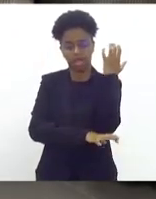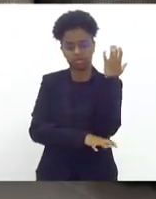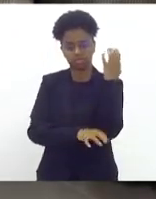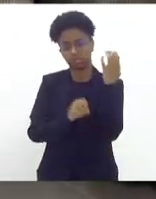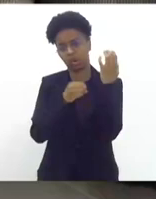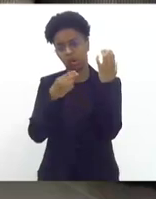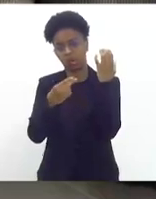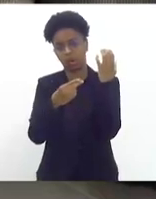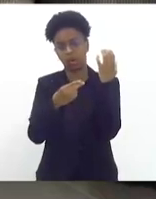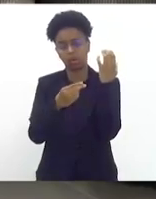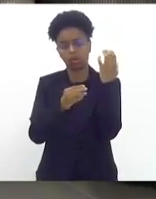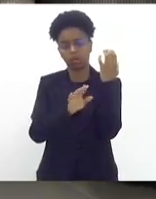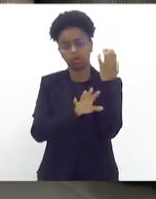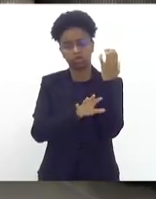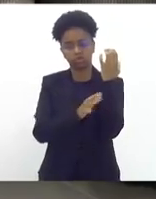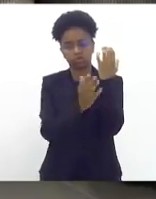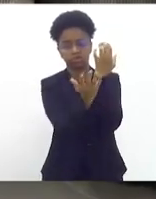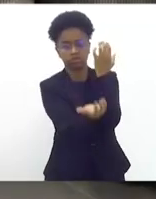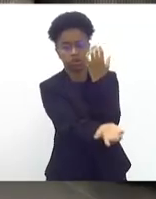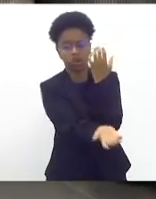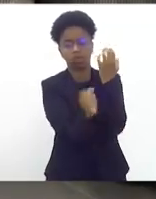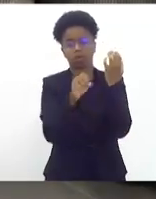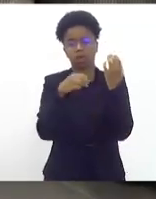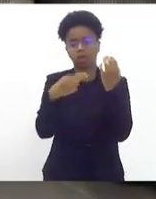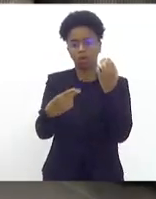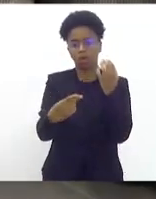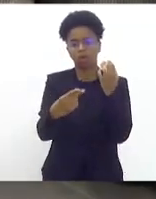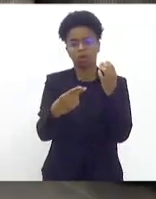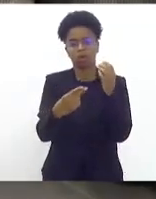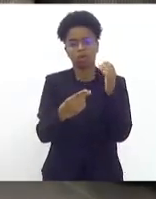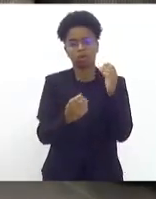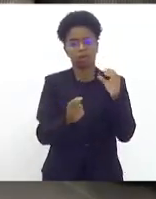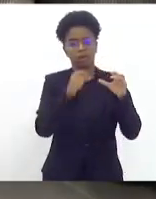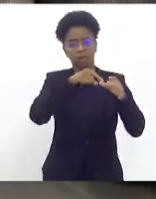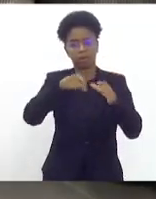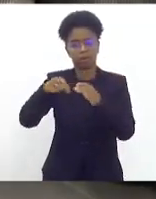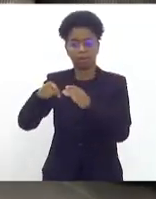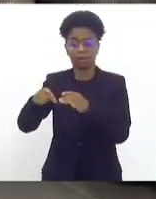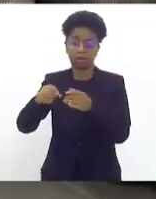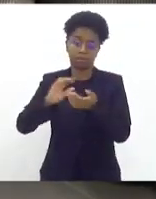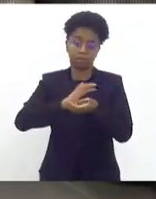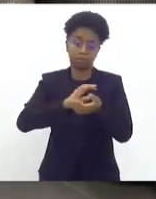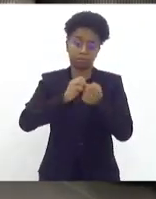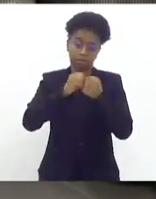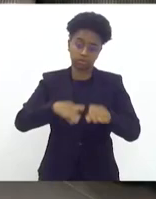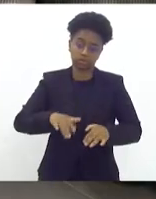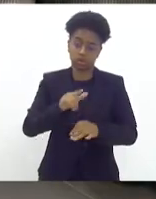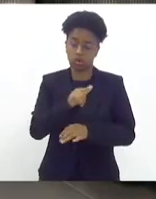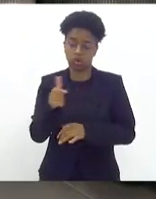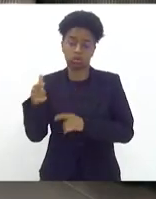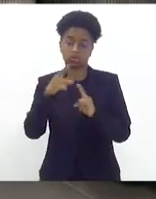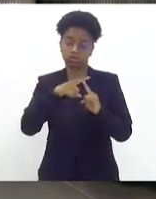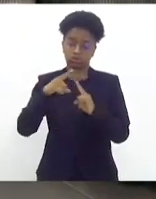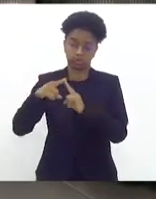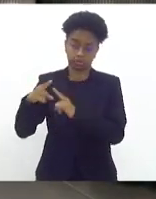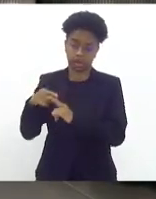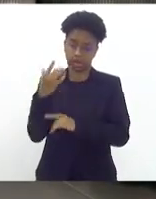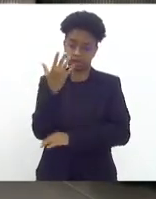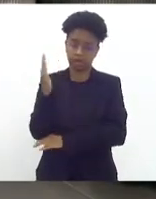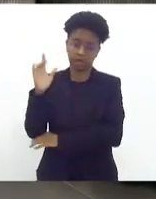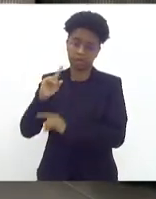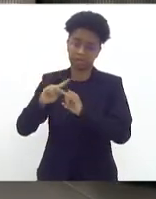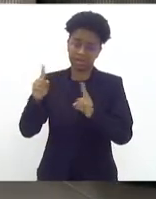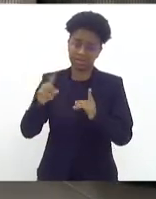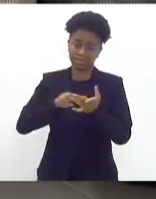sombra ou de reprodução, elas acabam inibindo várias outras espécies. Mas isso não significa, obrigatoriamente, que alguém não